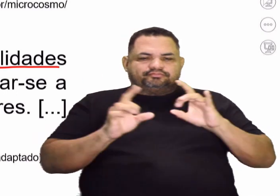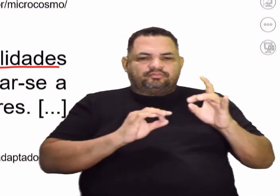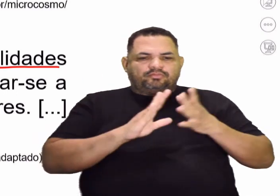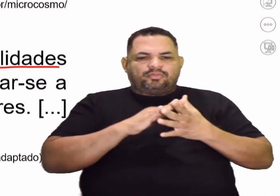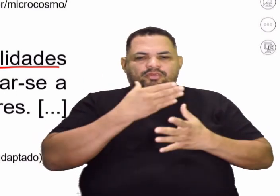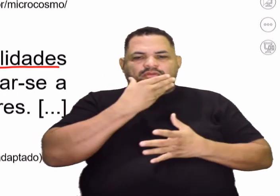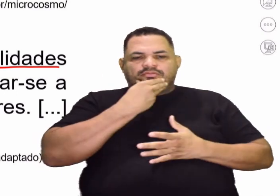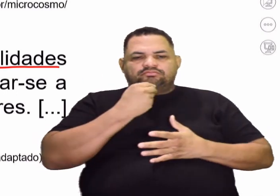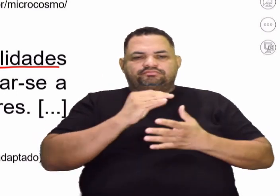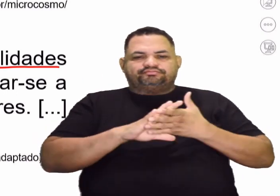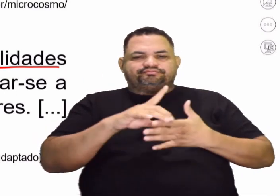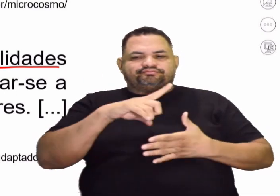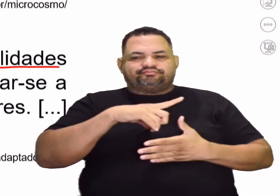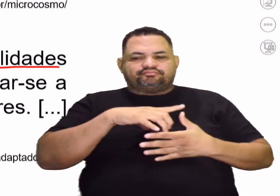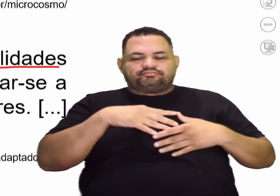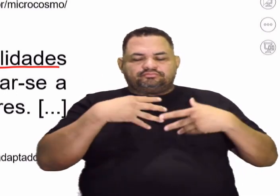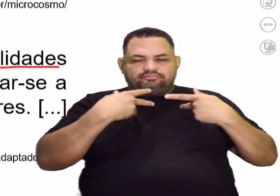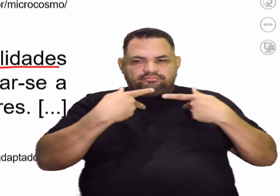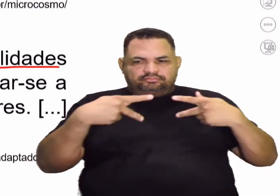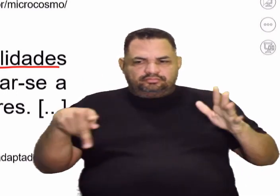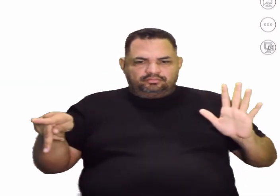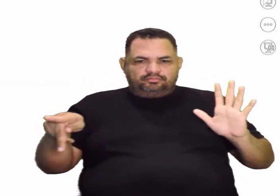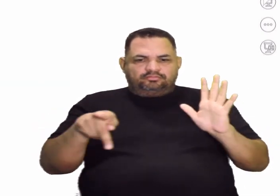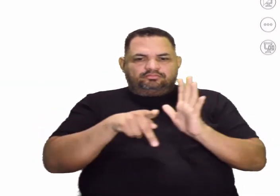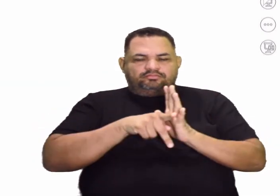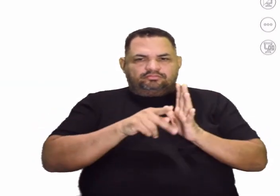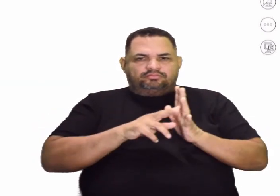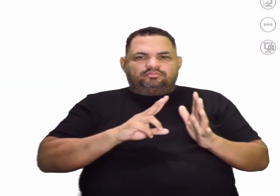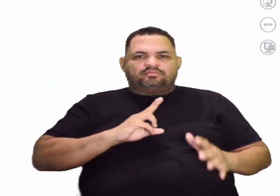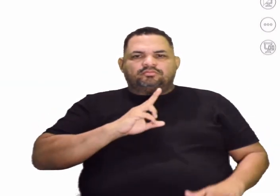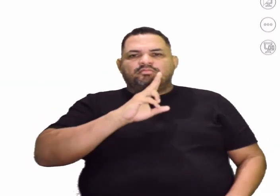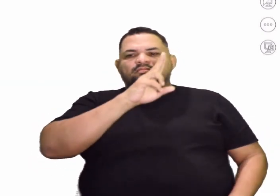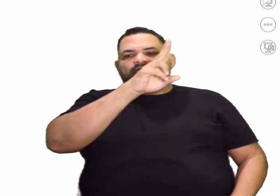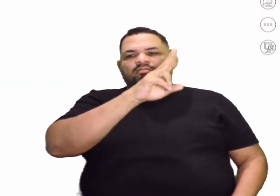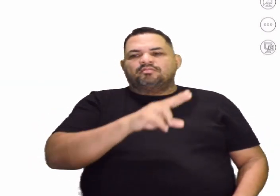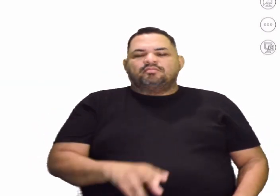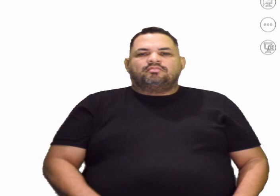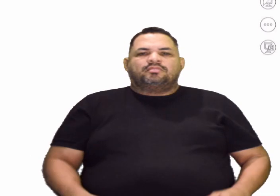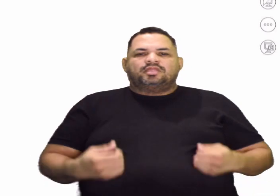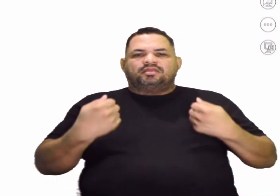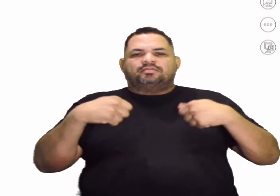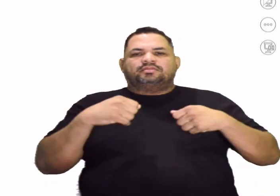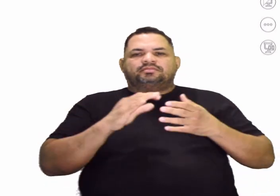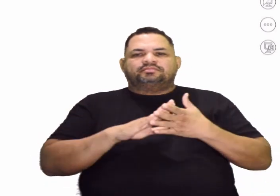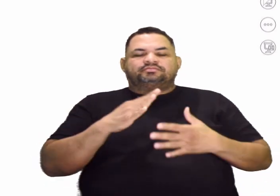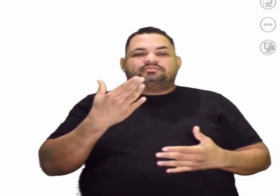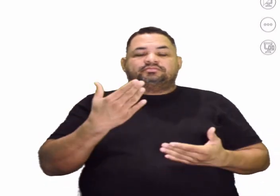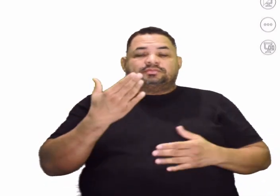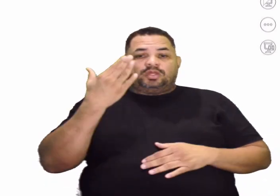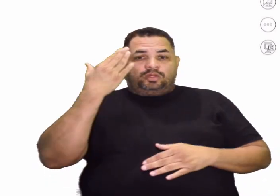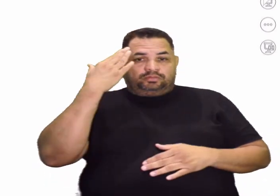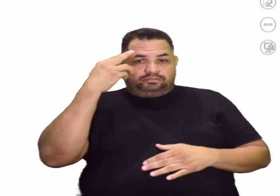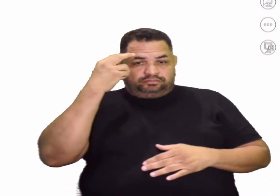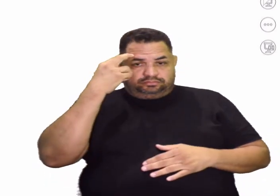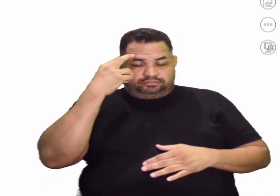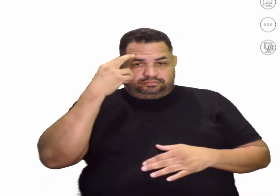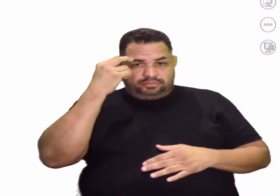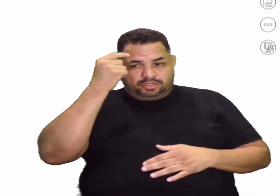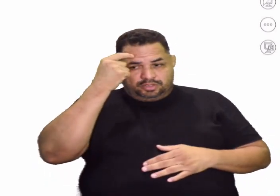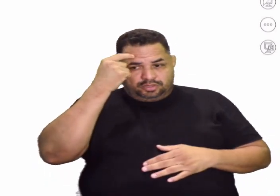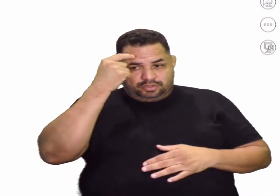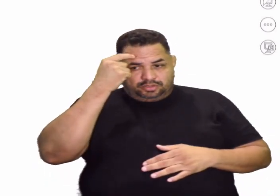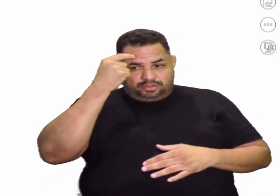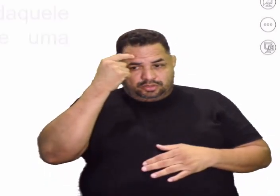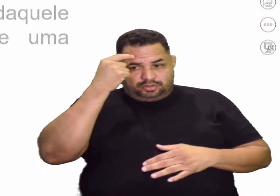em potencial. Então tá aí. Pensamento de Aristóteles. Agora vamos ver a concepção de virtude, que